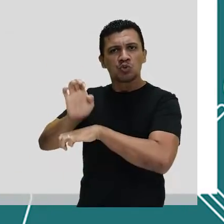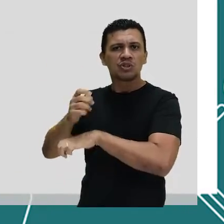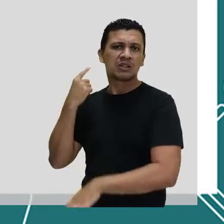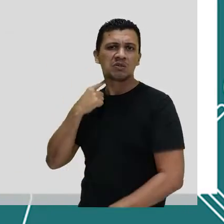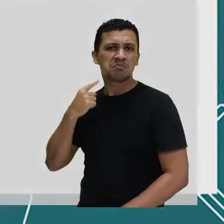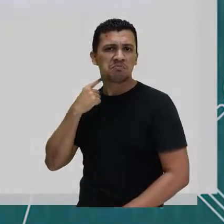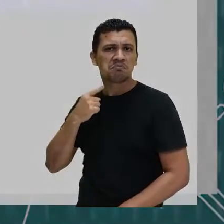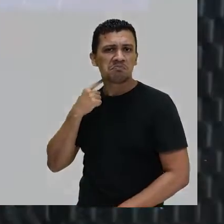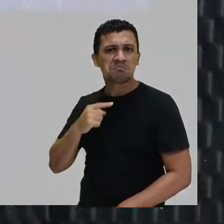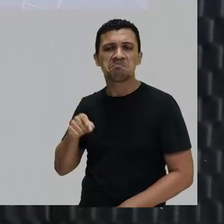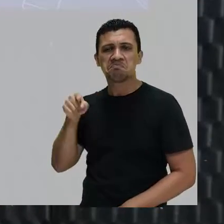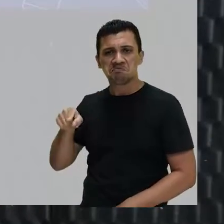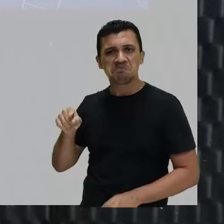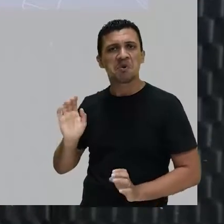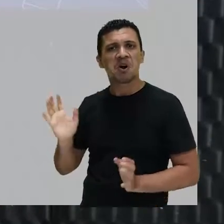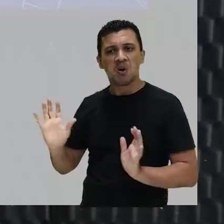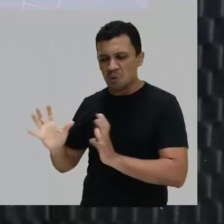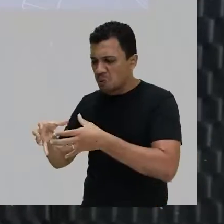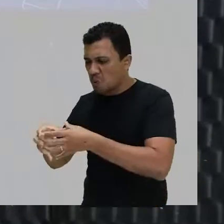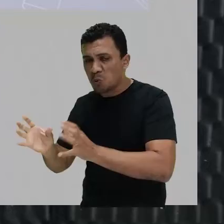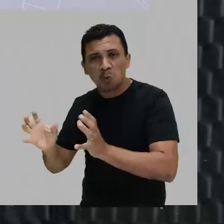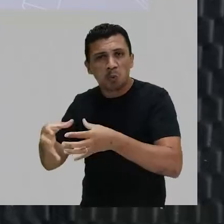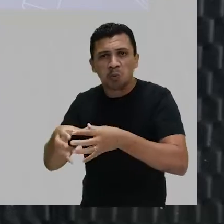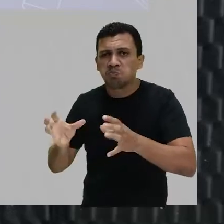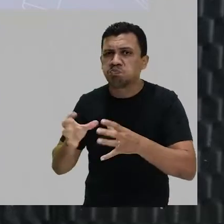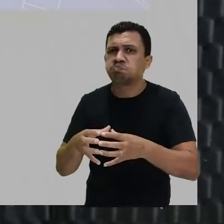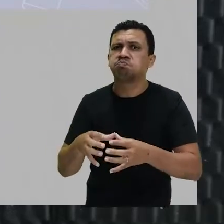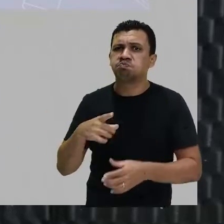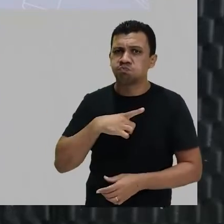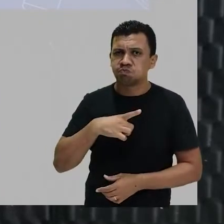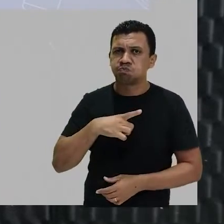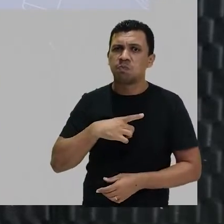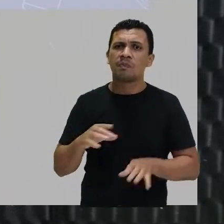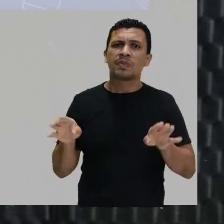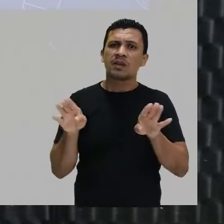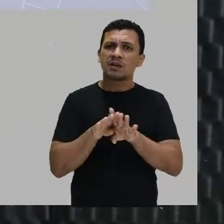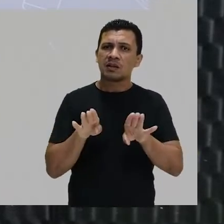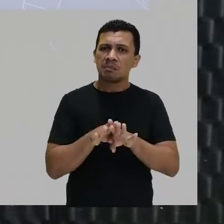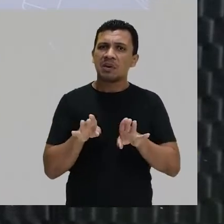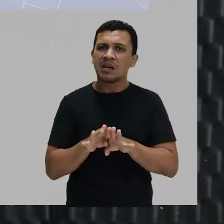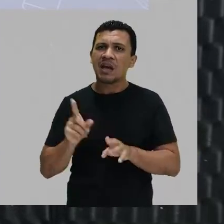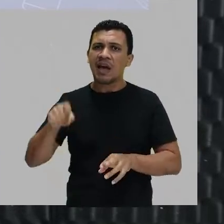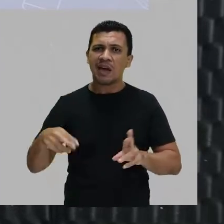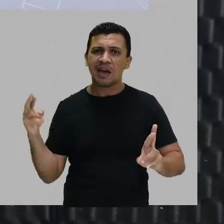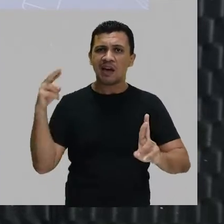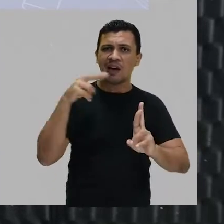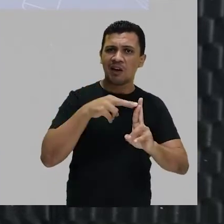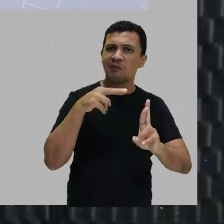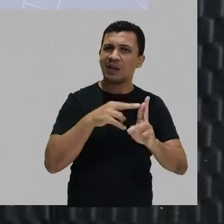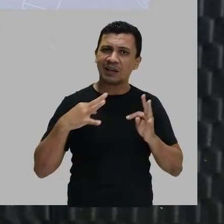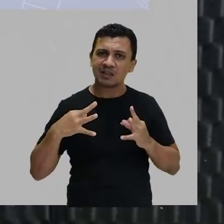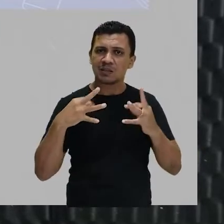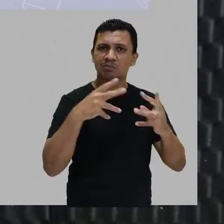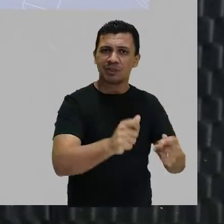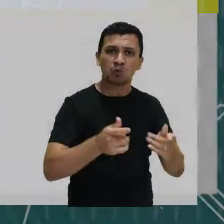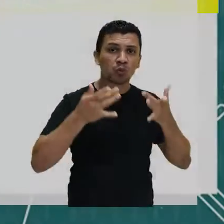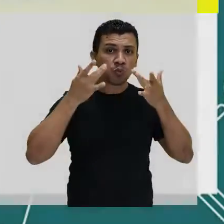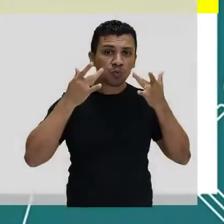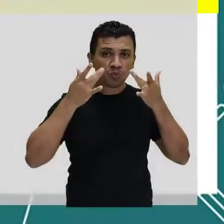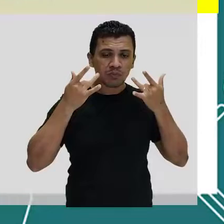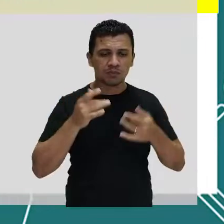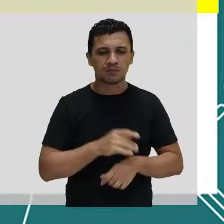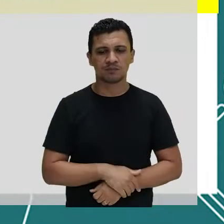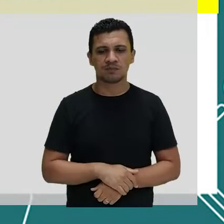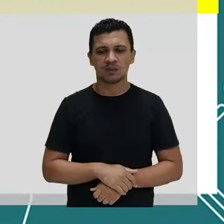quantidade de grupos de teatro de rua na região é muito forte e eles são referência para todo mundo. A